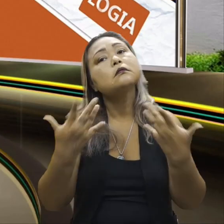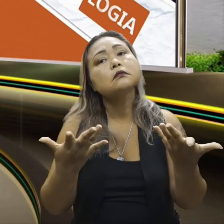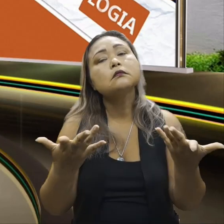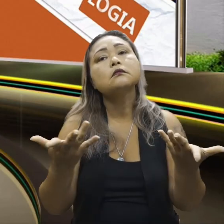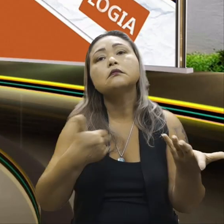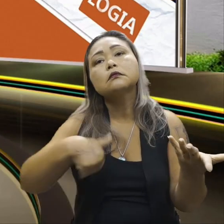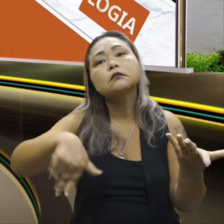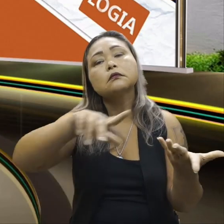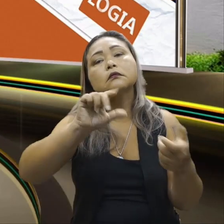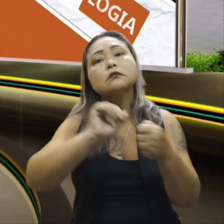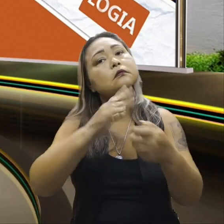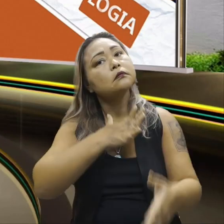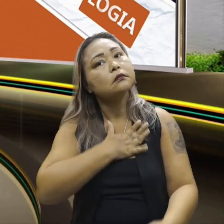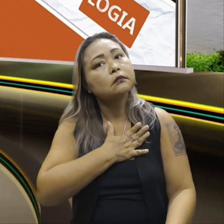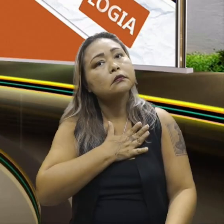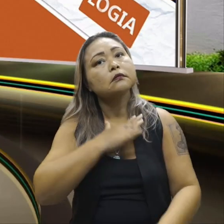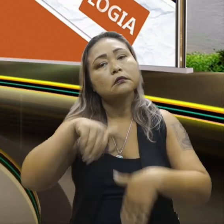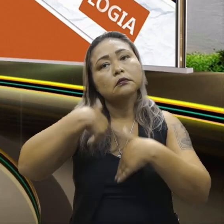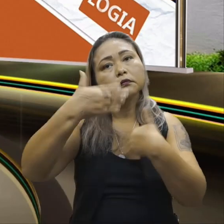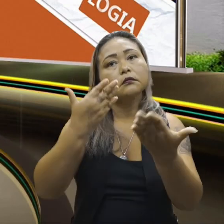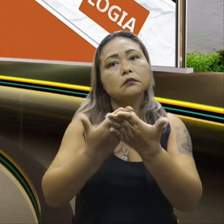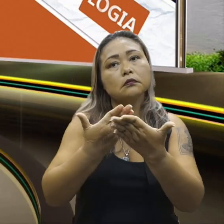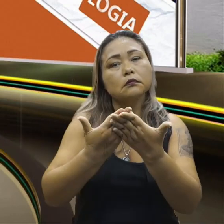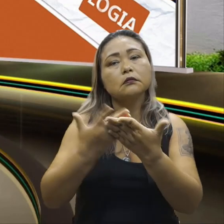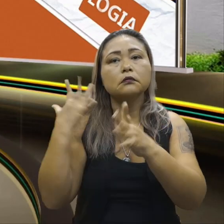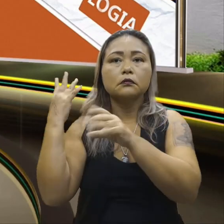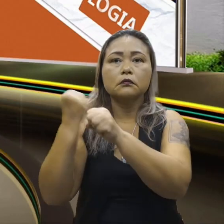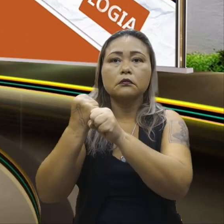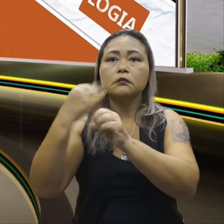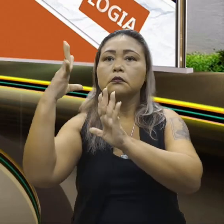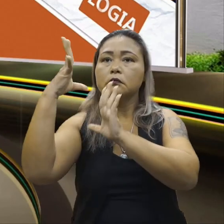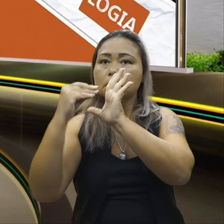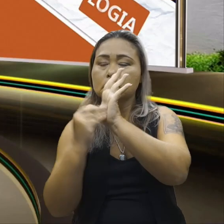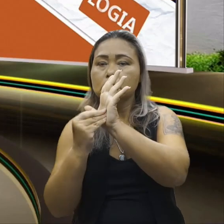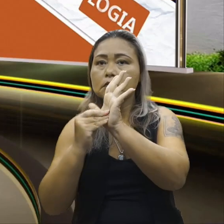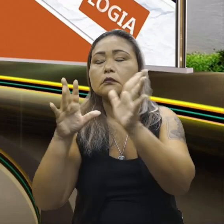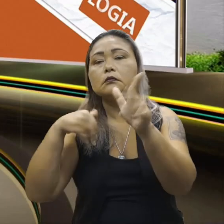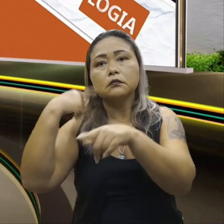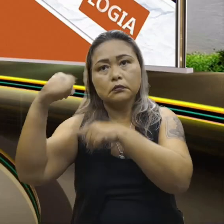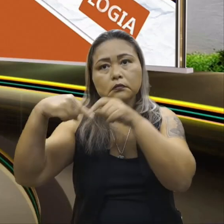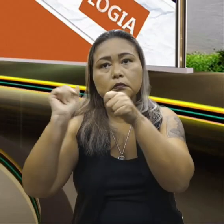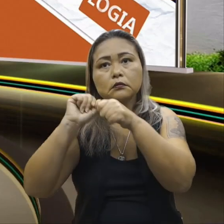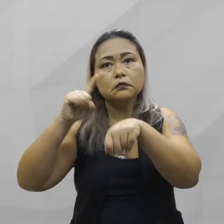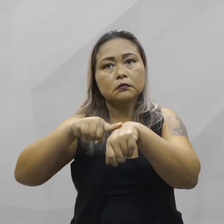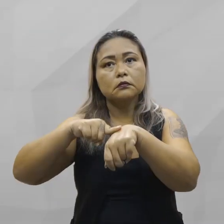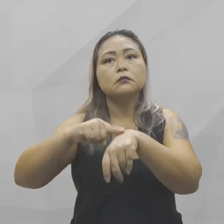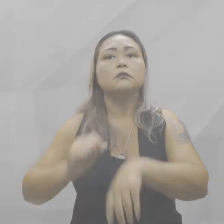que vocês tenham gostado e a aula continua com a revisão de conteúdo. Espero vocês daqui a pouco.